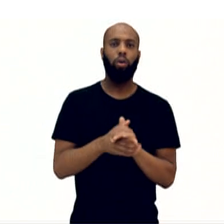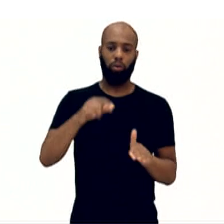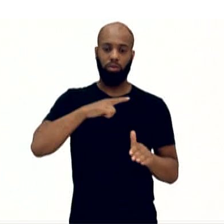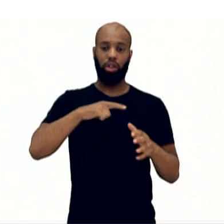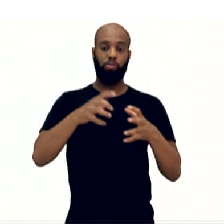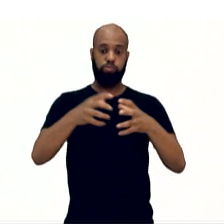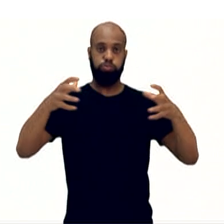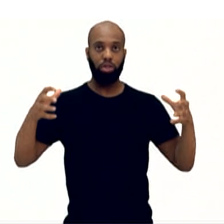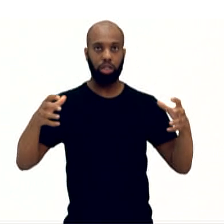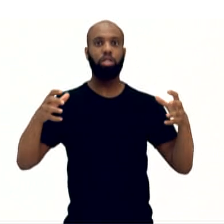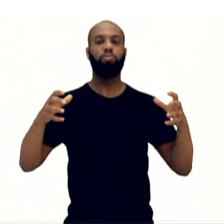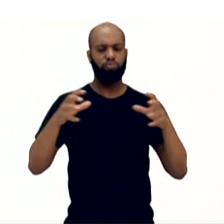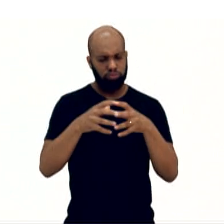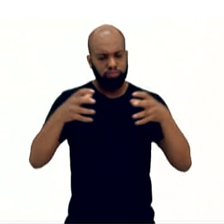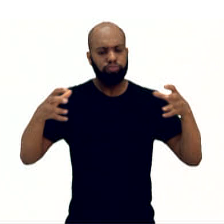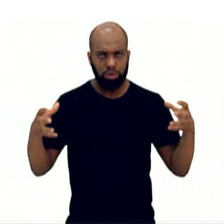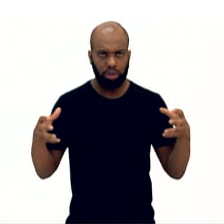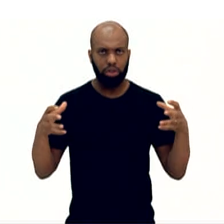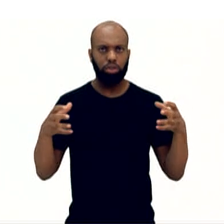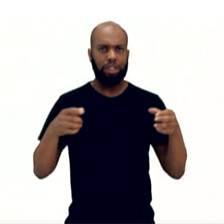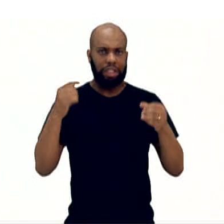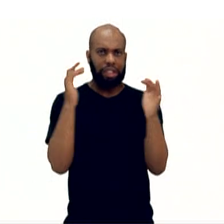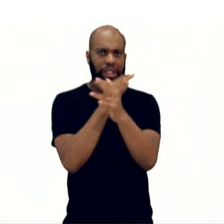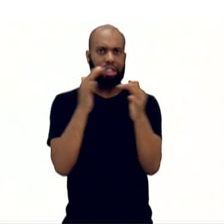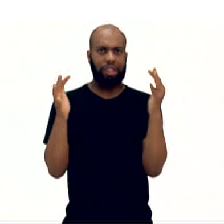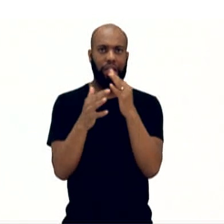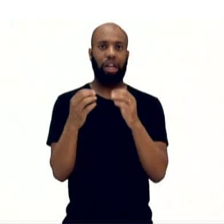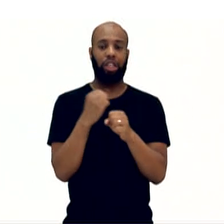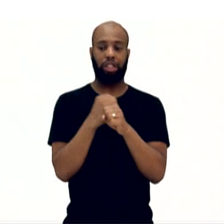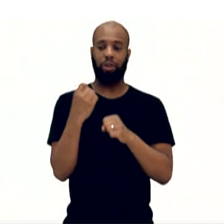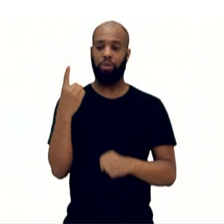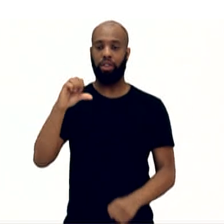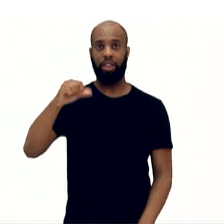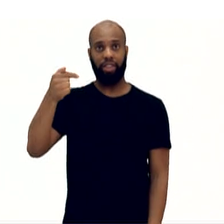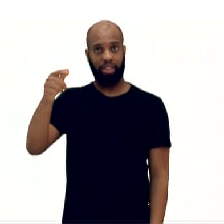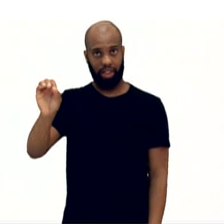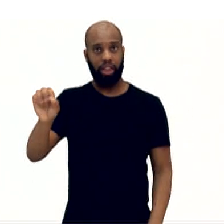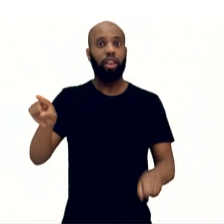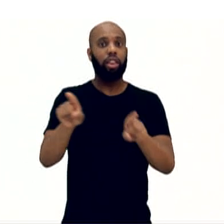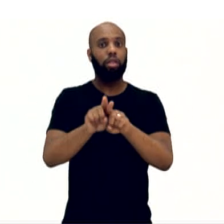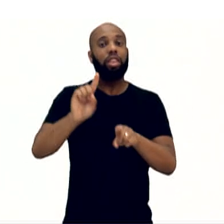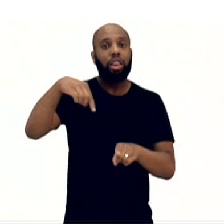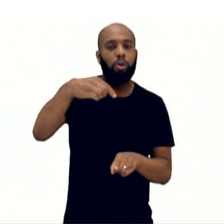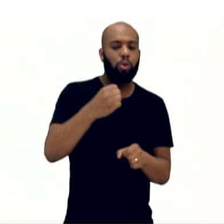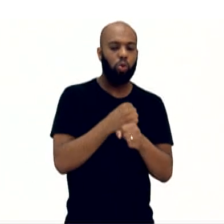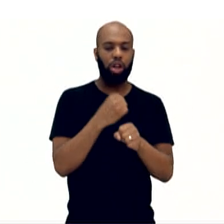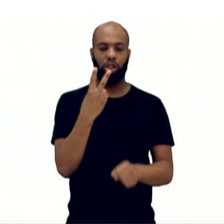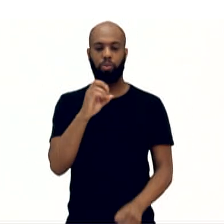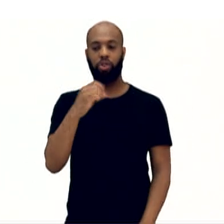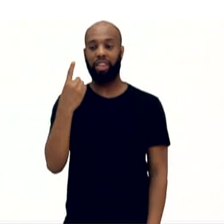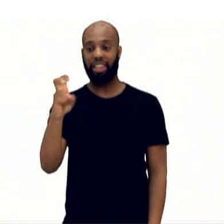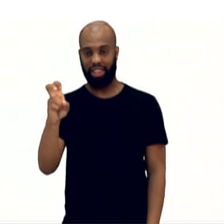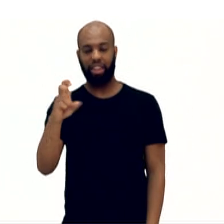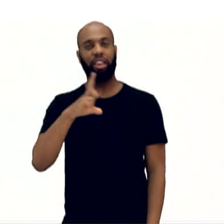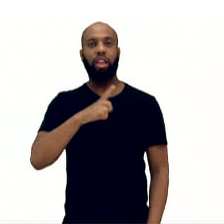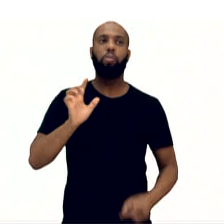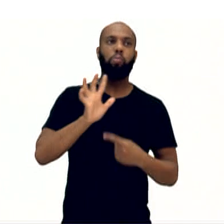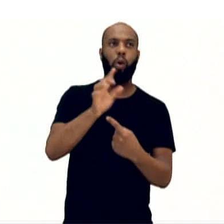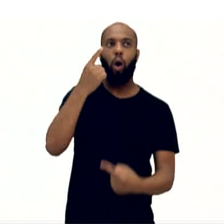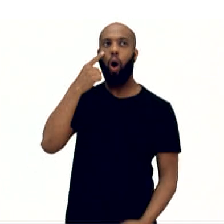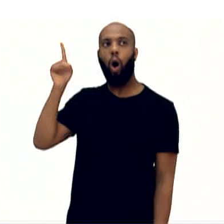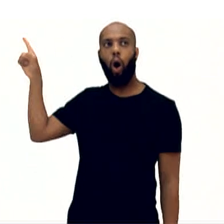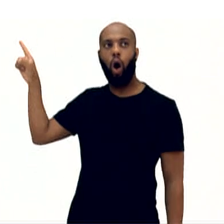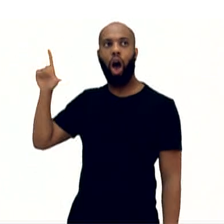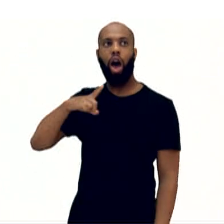maiores concentrações urbanas lá em 1970 e depois em 2015. Então ali nós vamos ter,